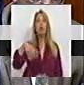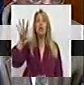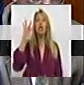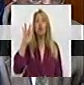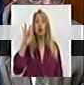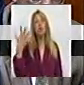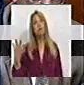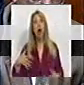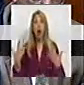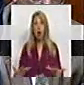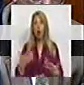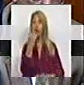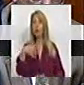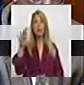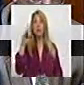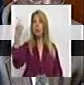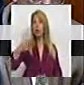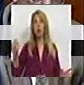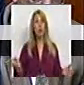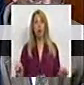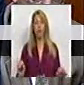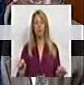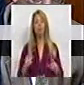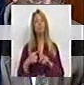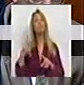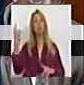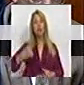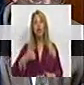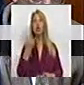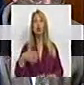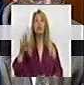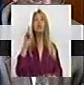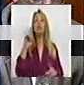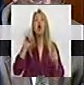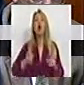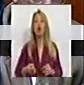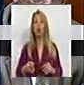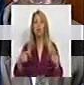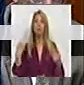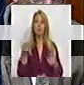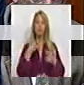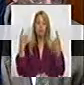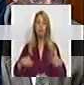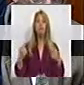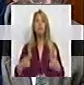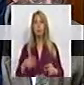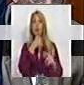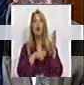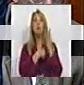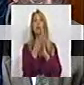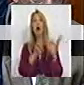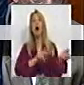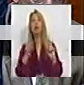em 2016. O que foi exigido em 2016 foi que tivéssemos medidas